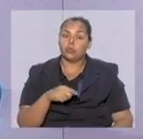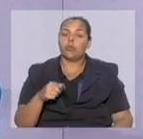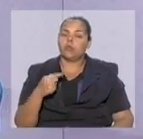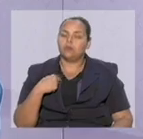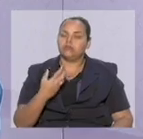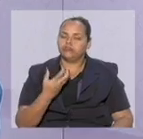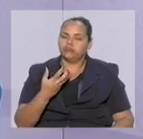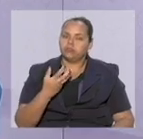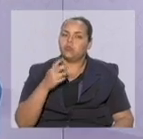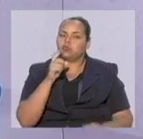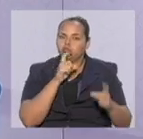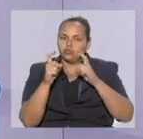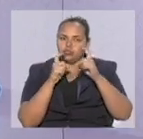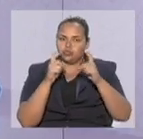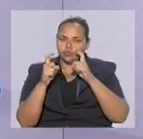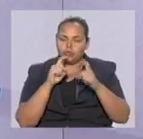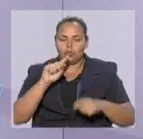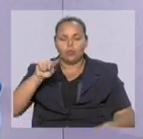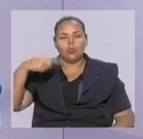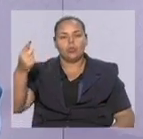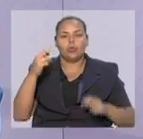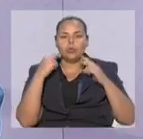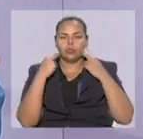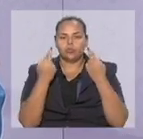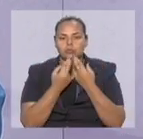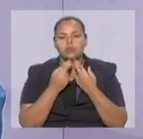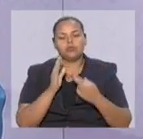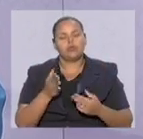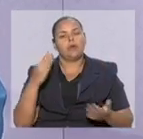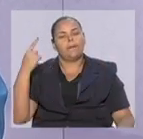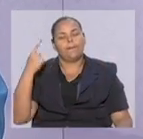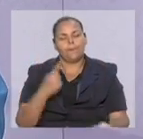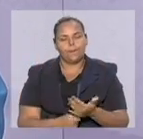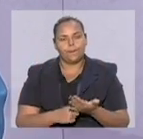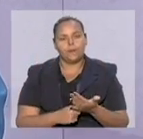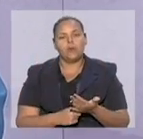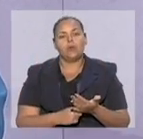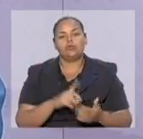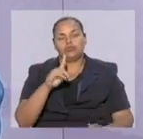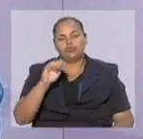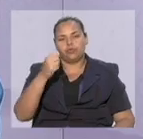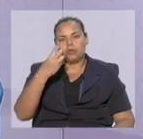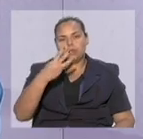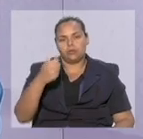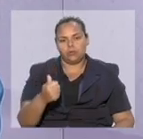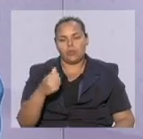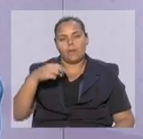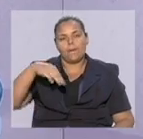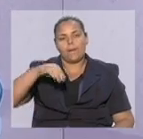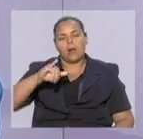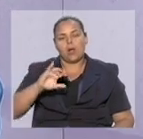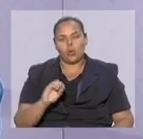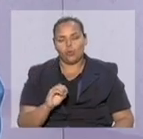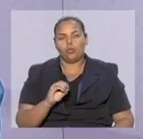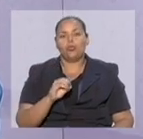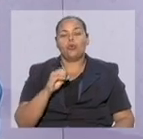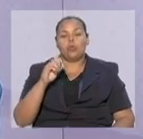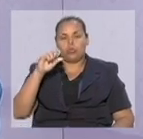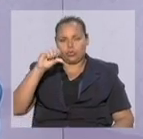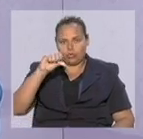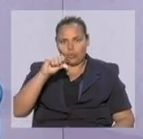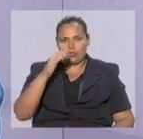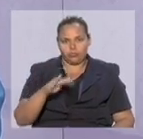isso que nós pretendemos discutir na próxima reunião da frente, que já está marcada, que será no dia 31 de maio,